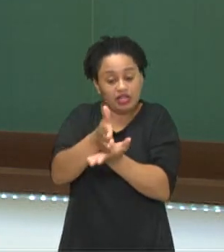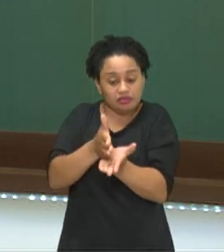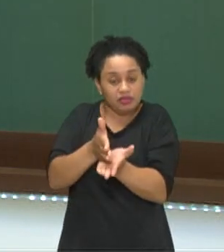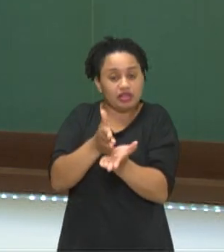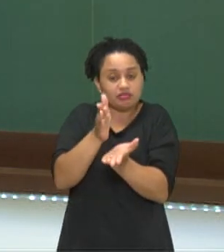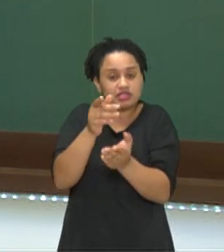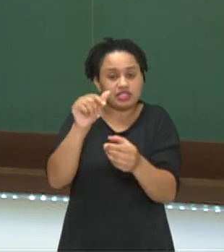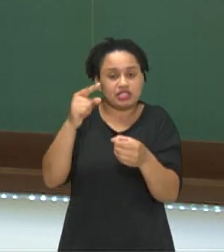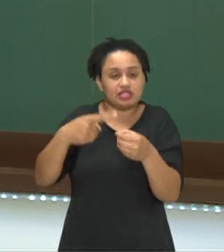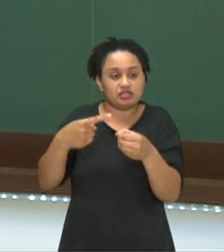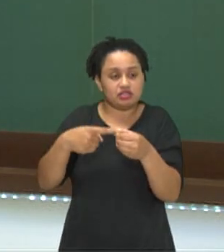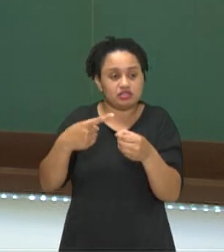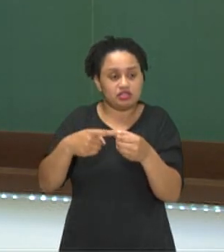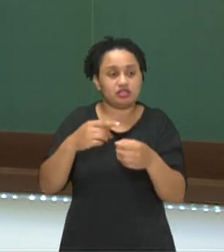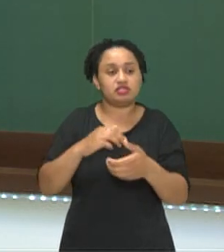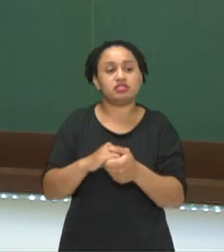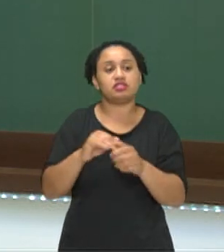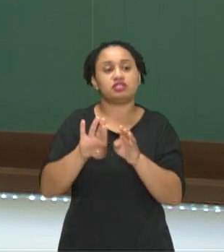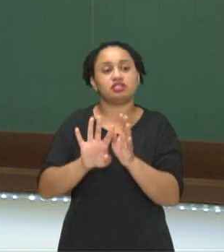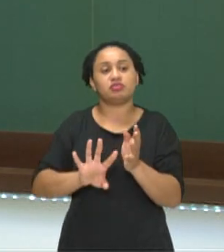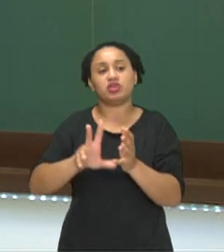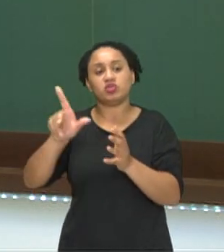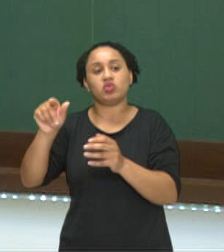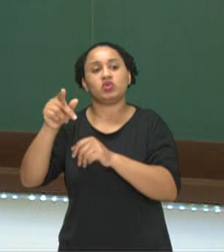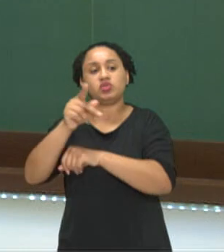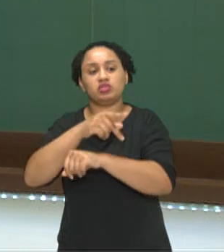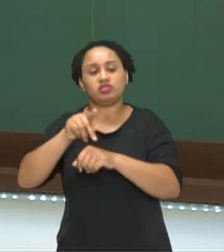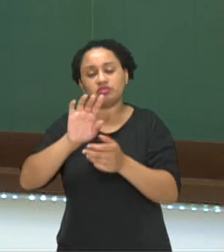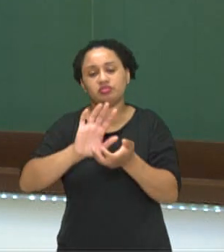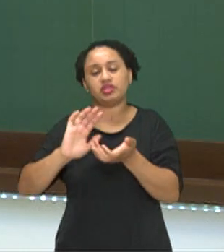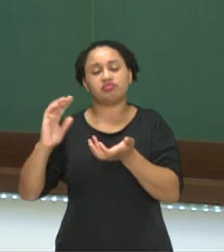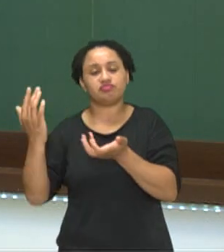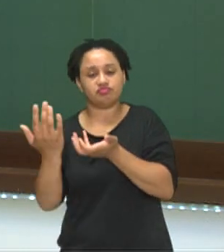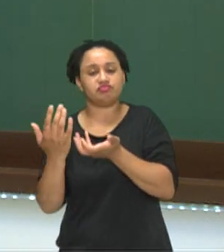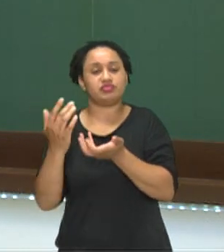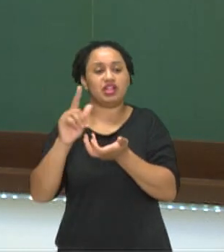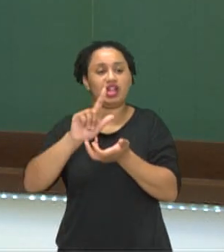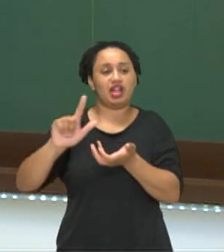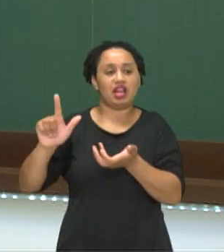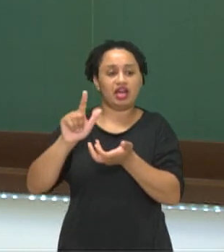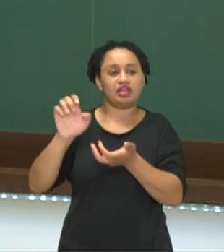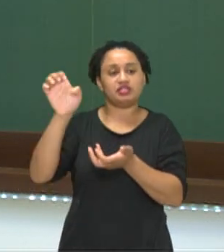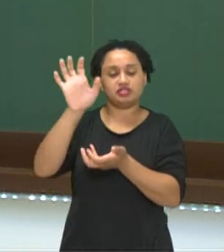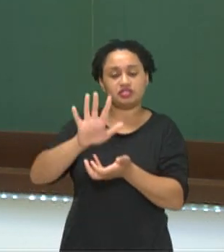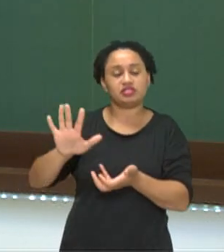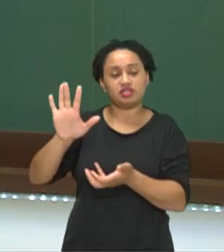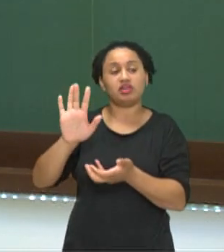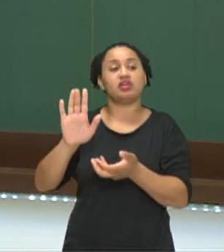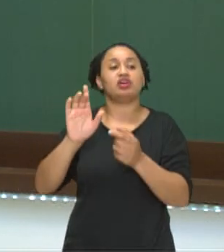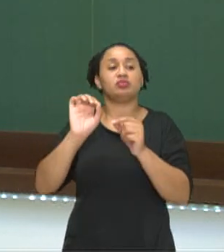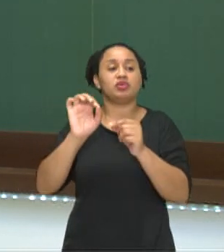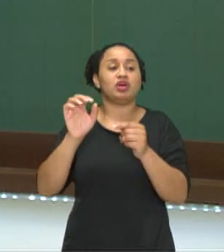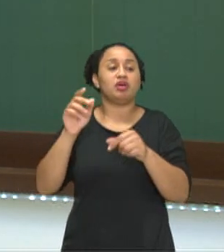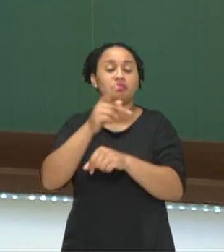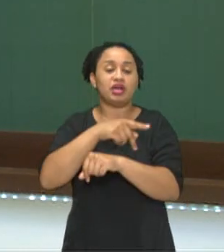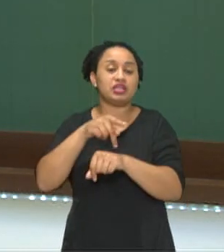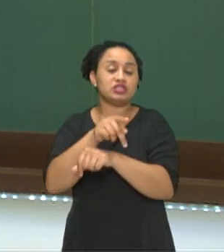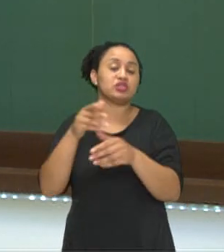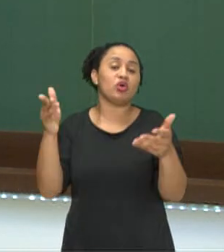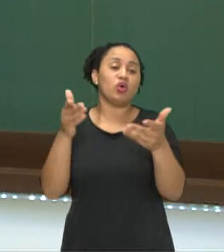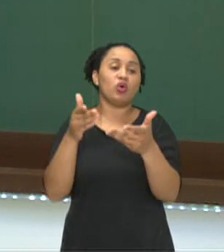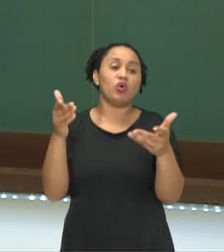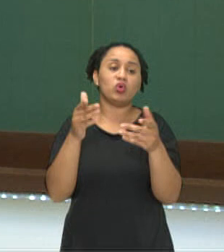socialistas, e também todos os países da porção leste da Europa, sendo esses países hoje